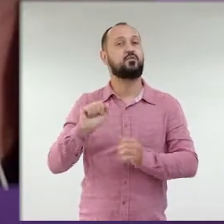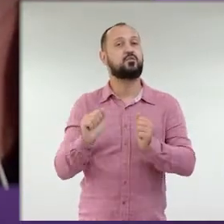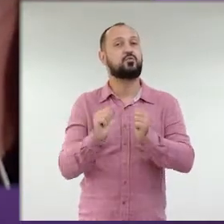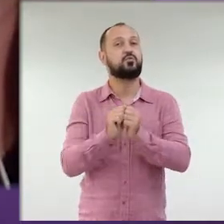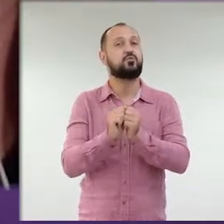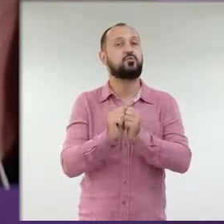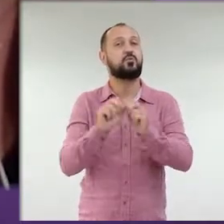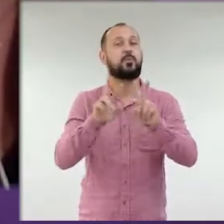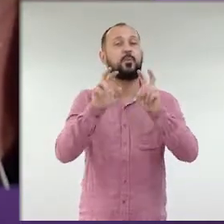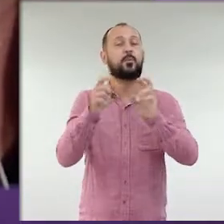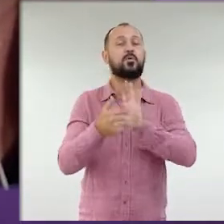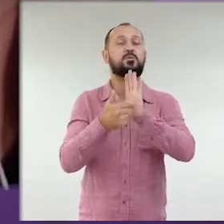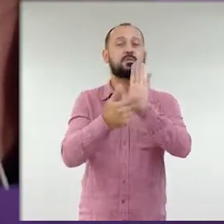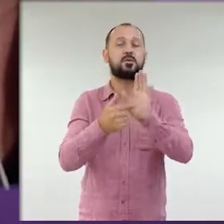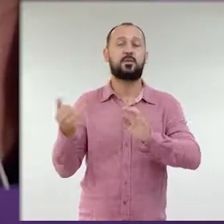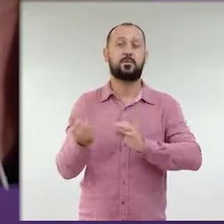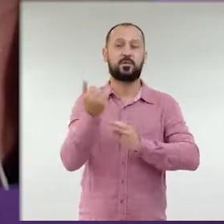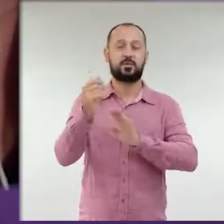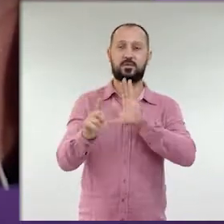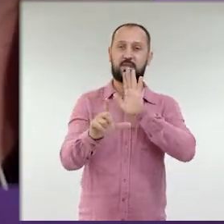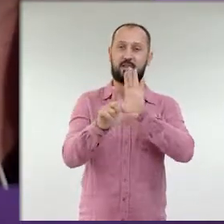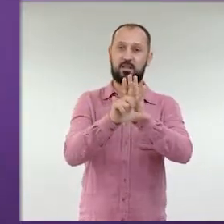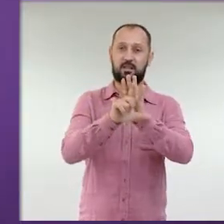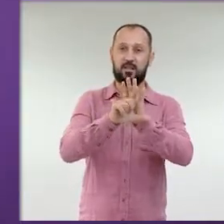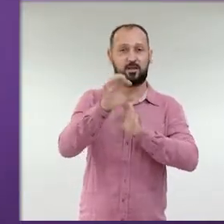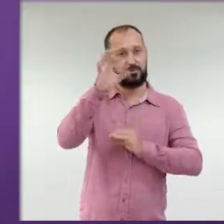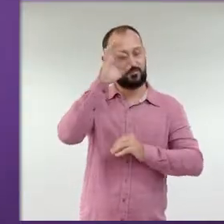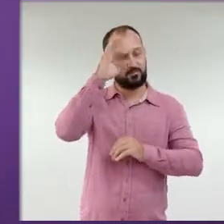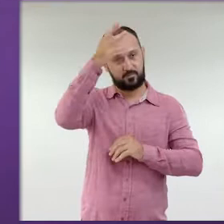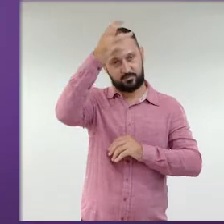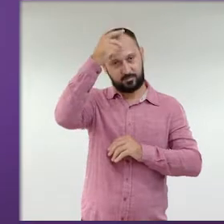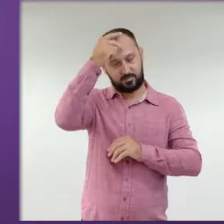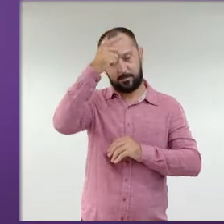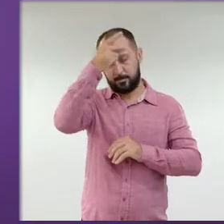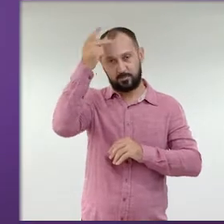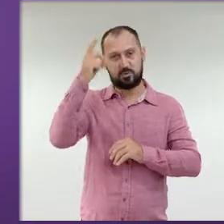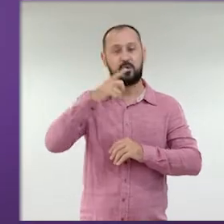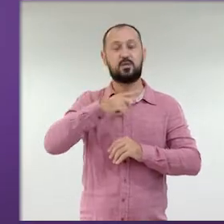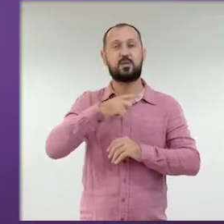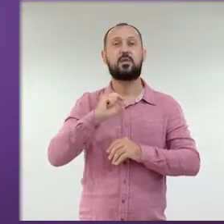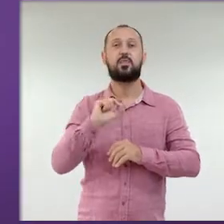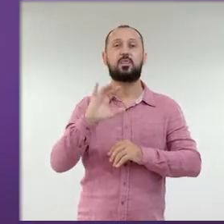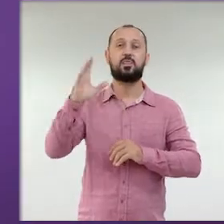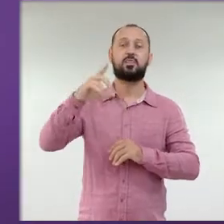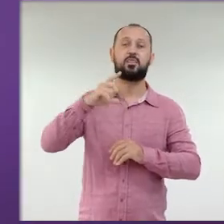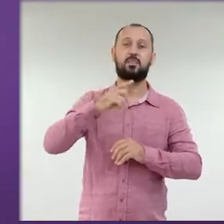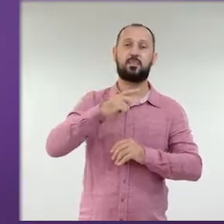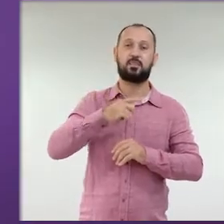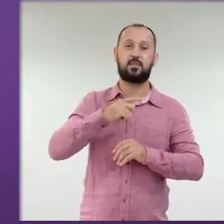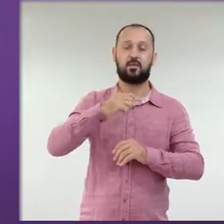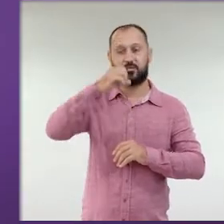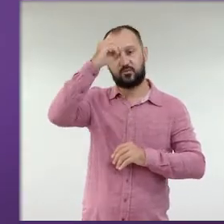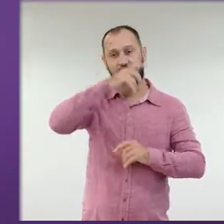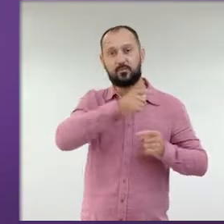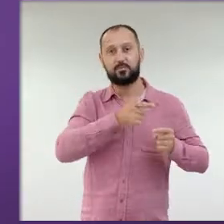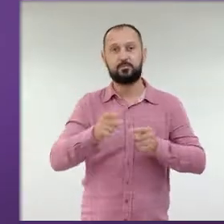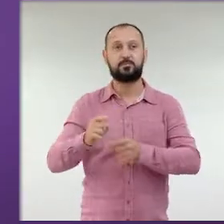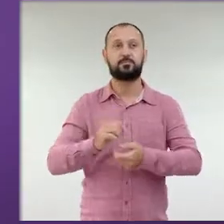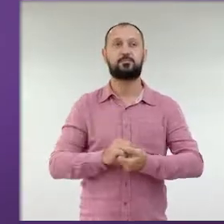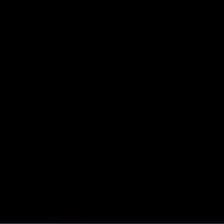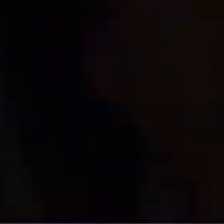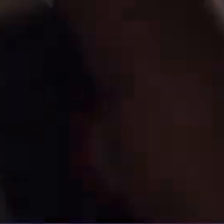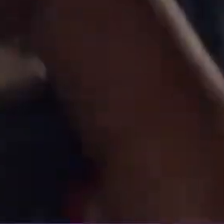pelo Governo do Estado, com o conceito e a importância da Lei Maria da Penha para as mulheres e para as vítimas de violência. Vamos